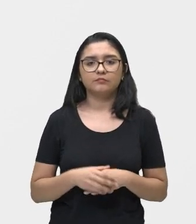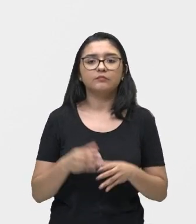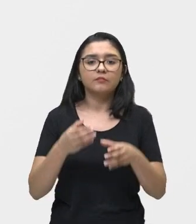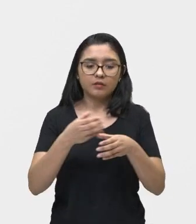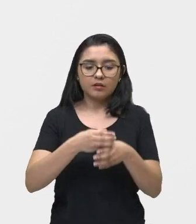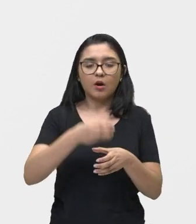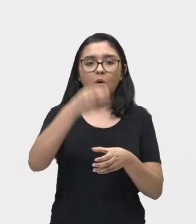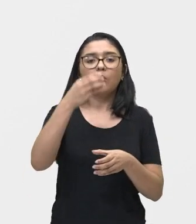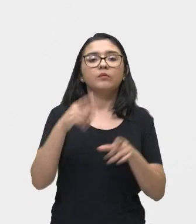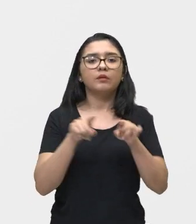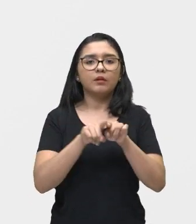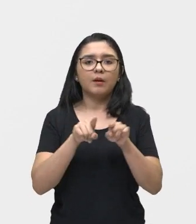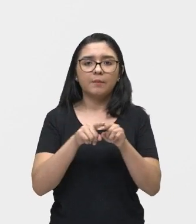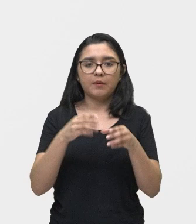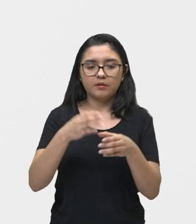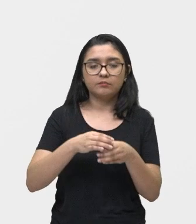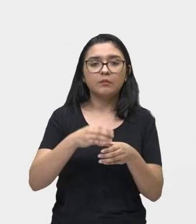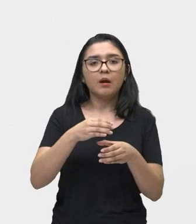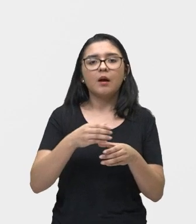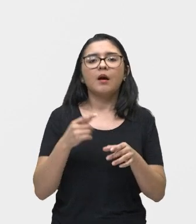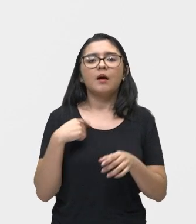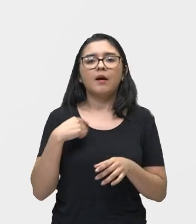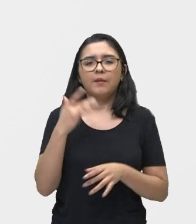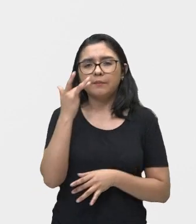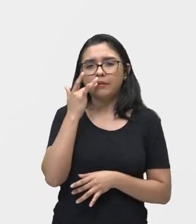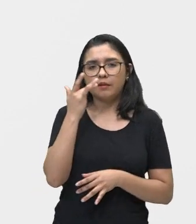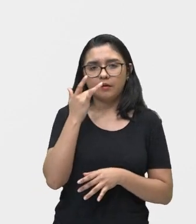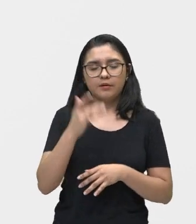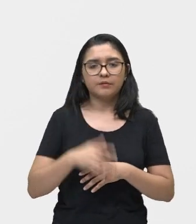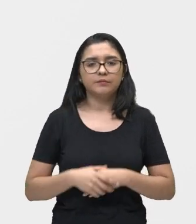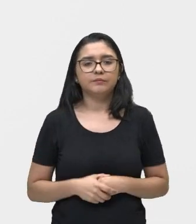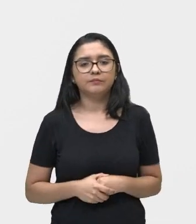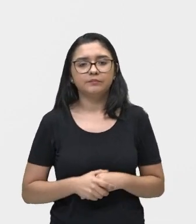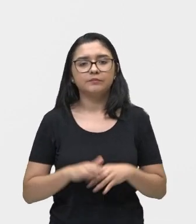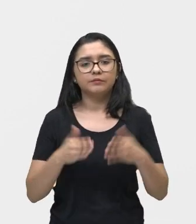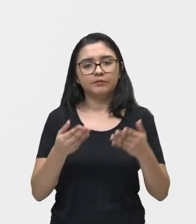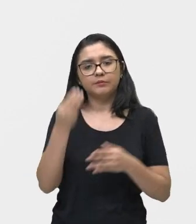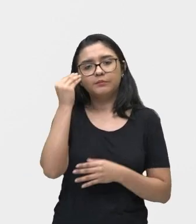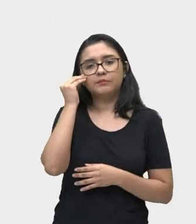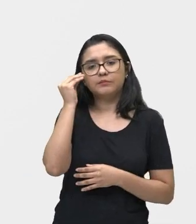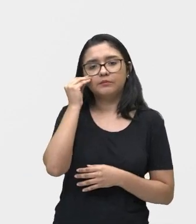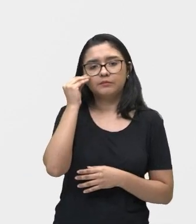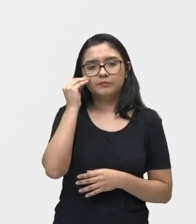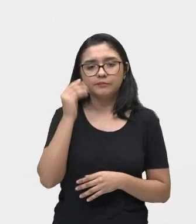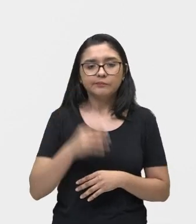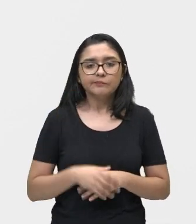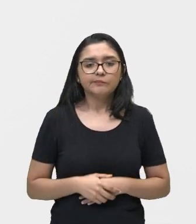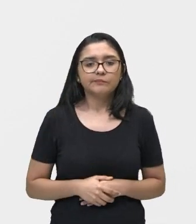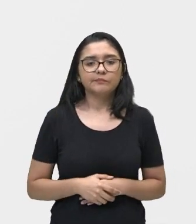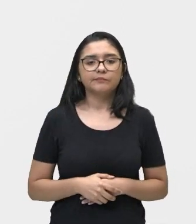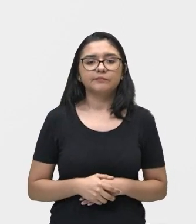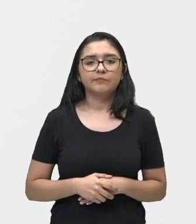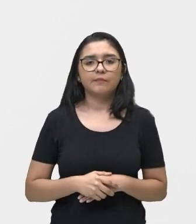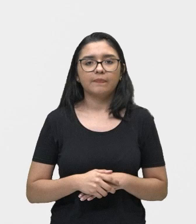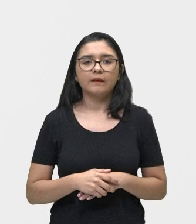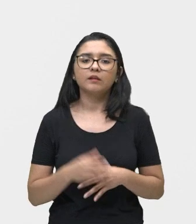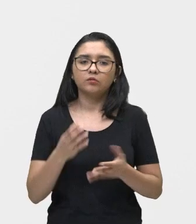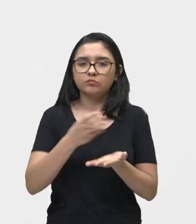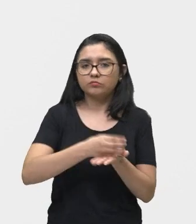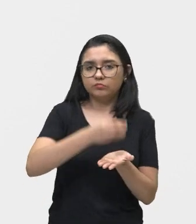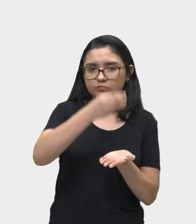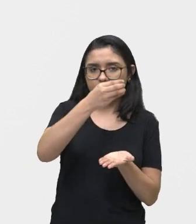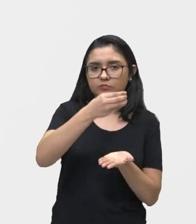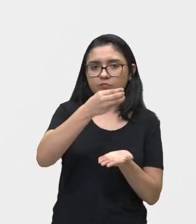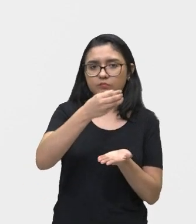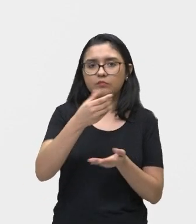plástico protege a ampola. Então, observem, quando quiser falar sobre a garrafa térmica, que